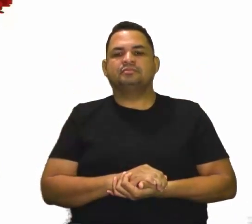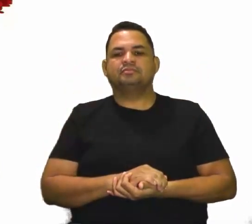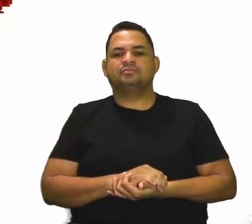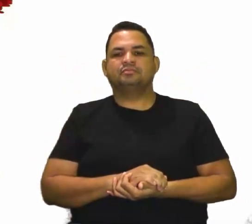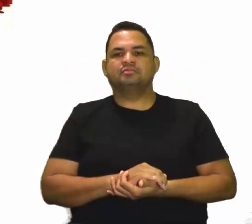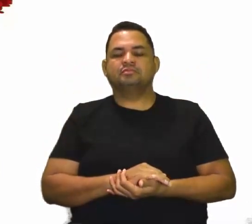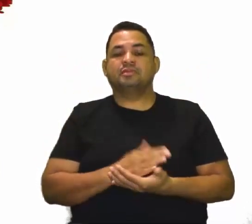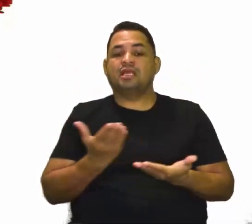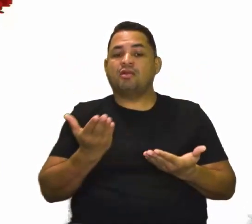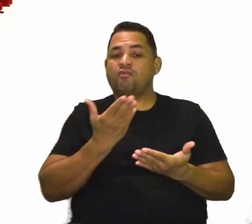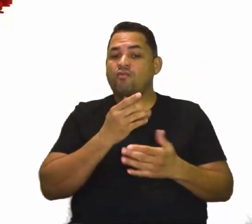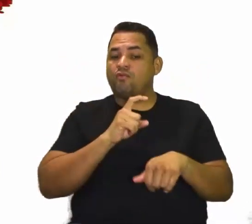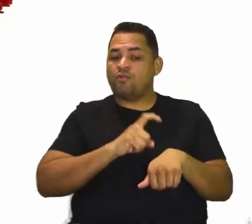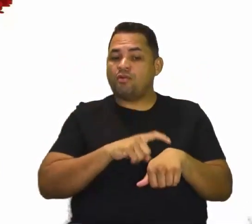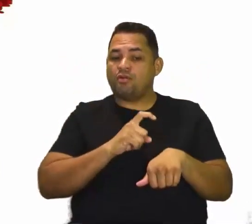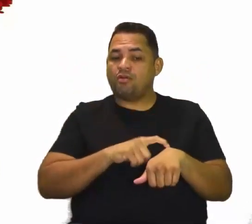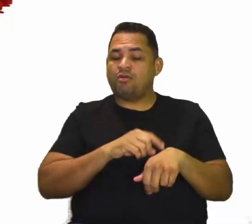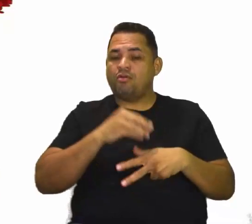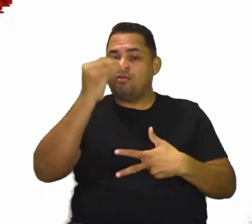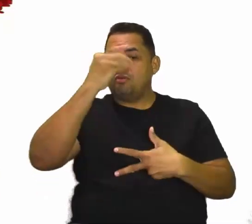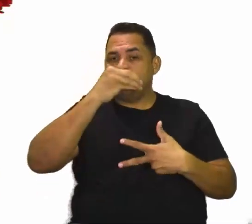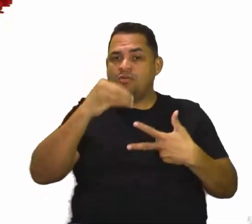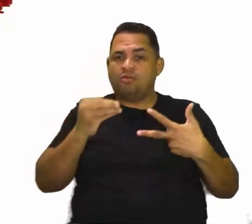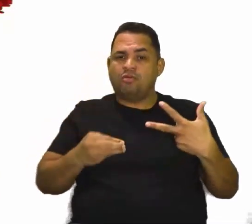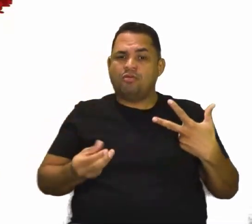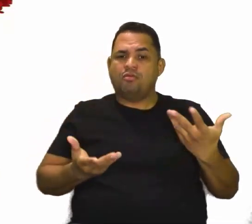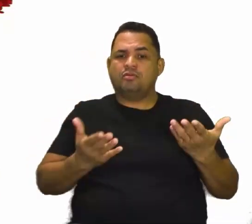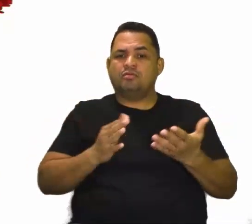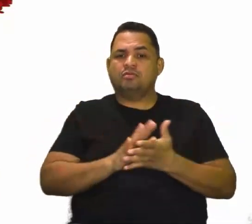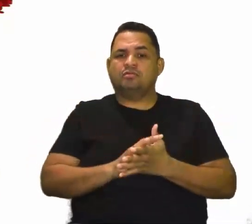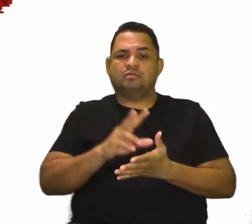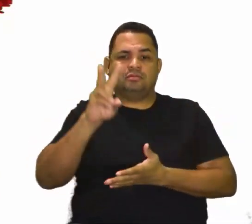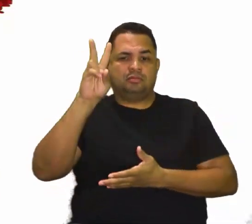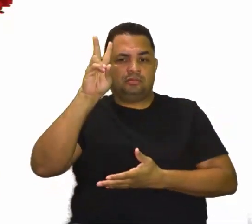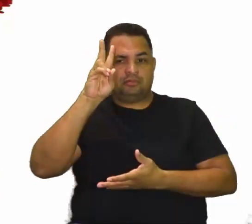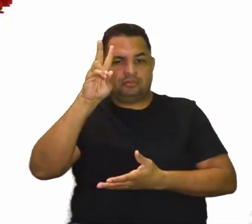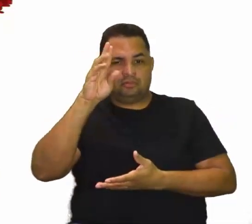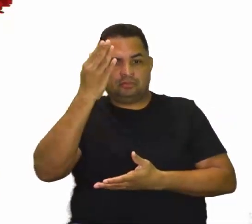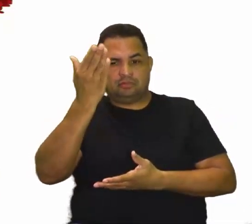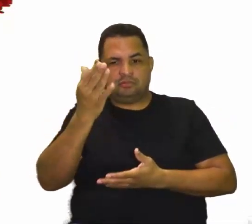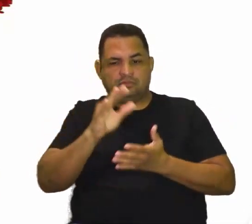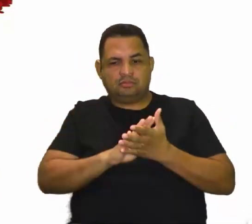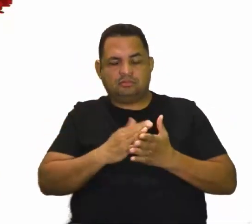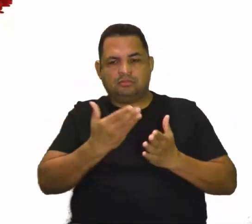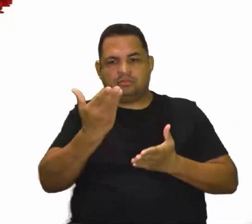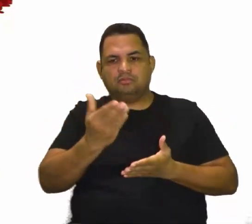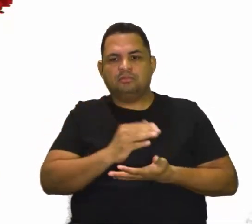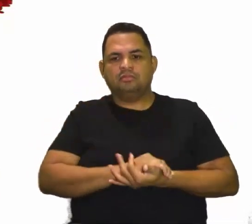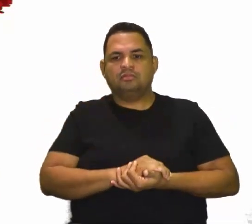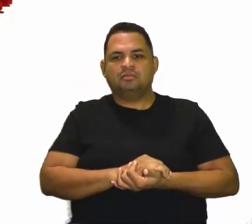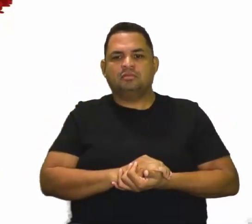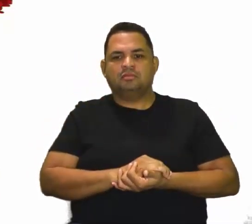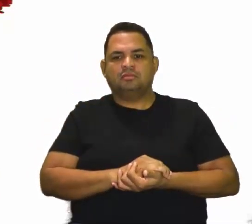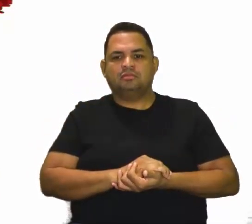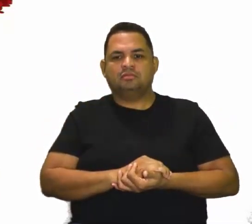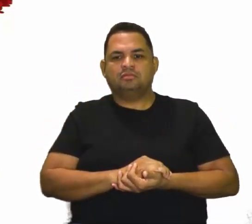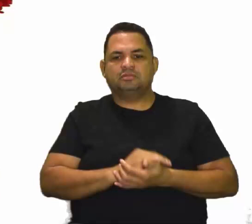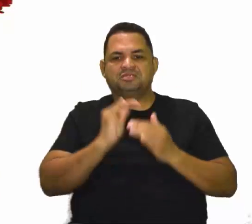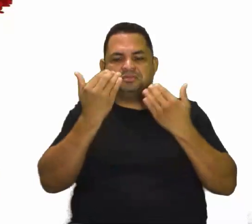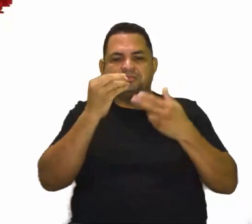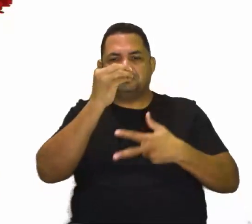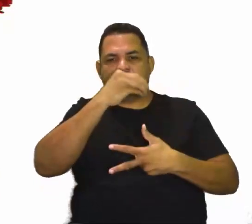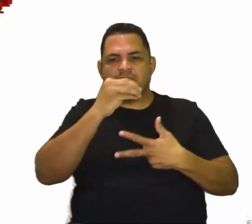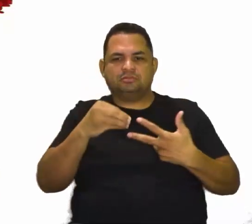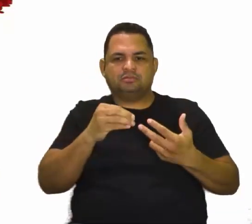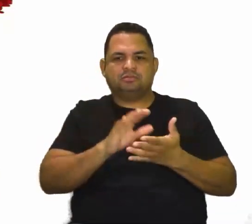a hora do Enem aí. O historiador vai levar vocês aí a se ligarem no Enem.